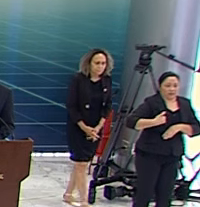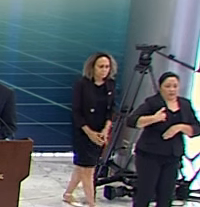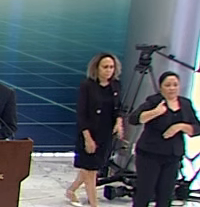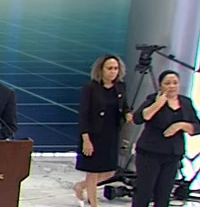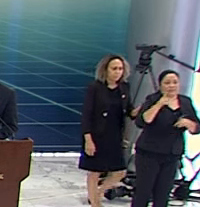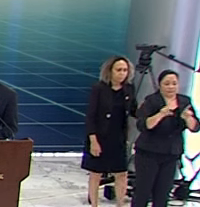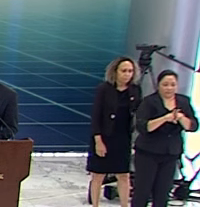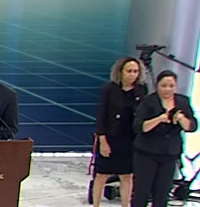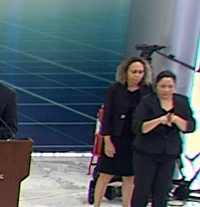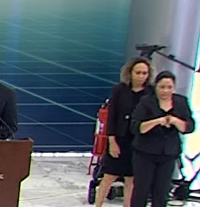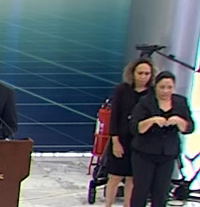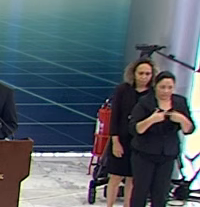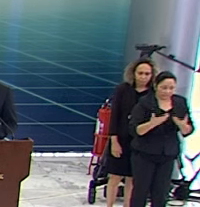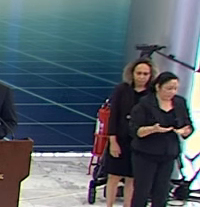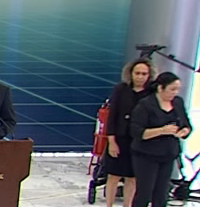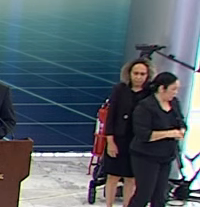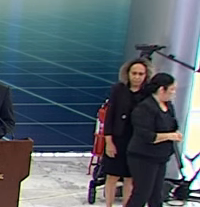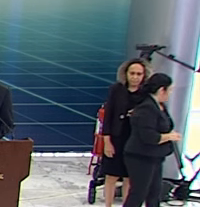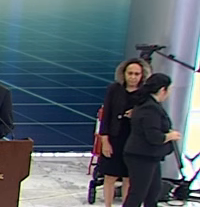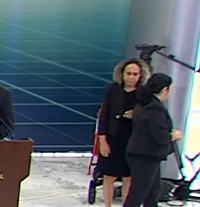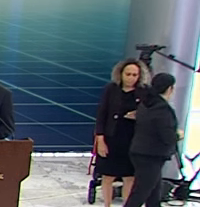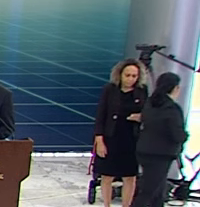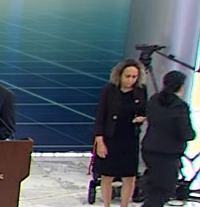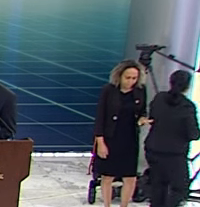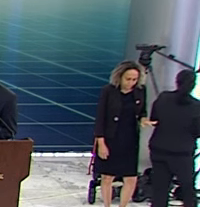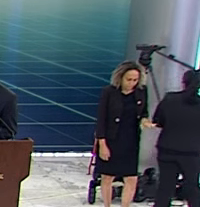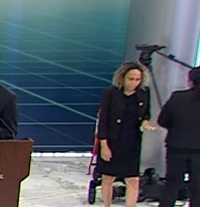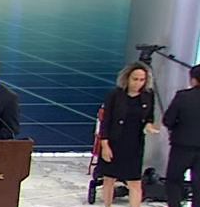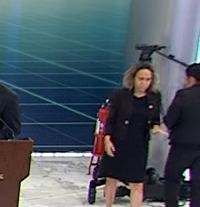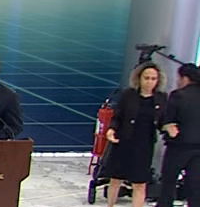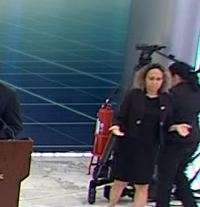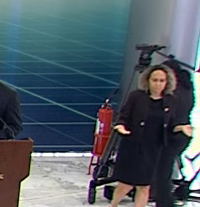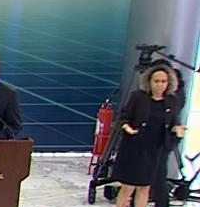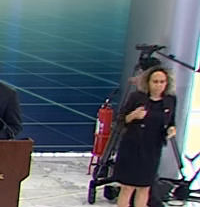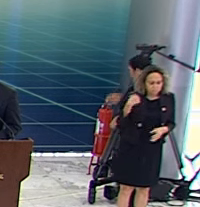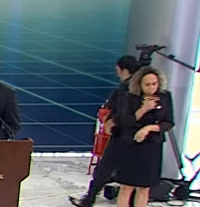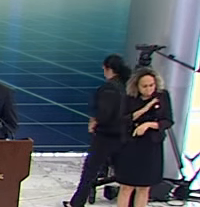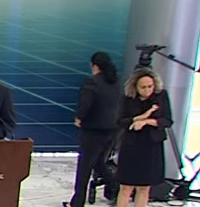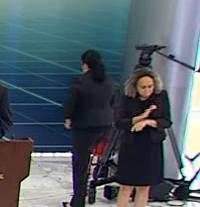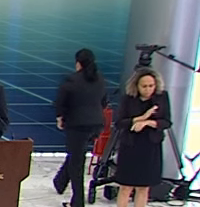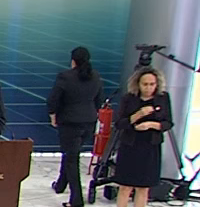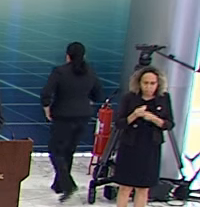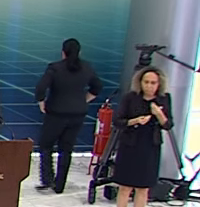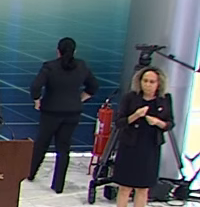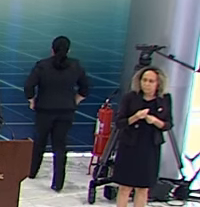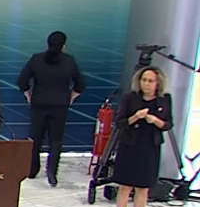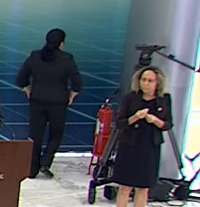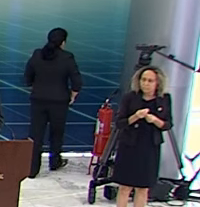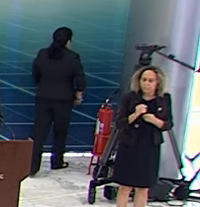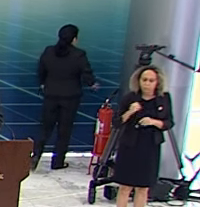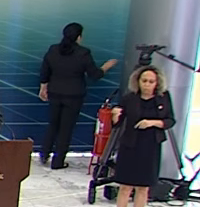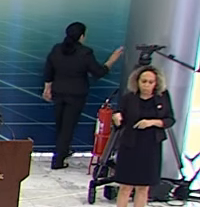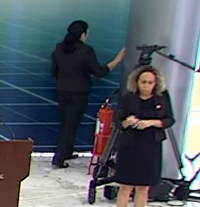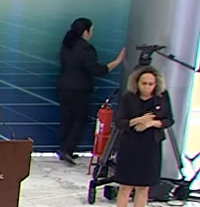CNC, dirigir, ajudar na direção dos destinos da minha instituição para que